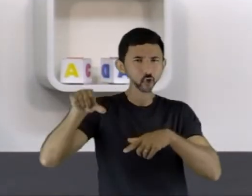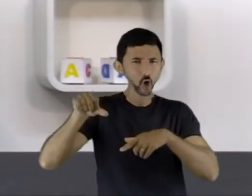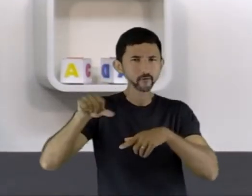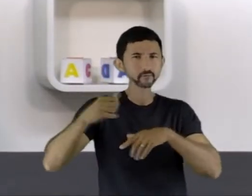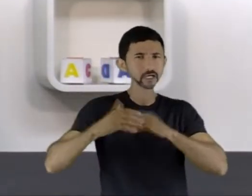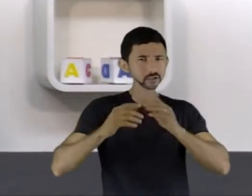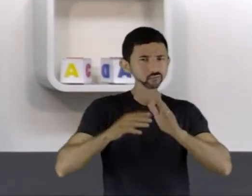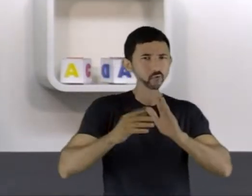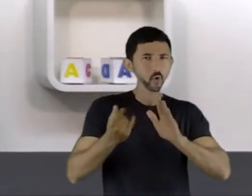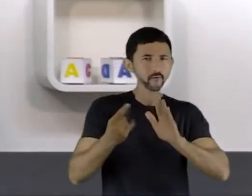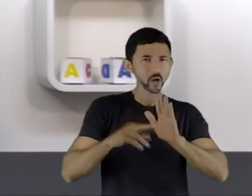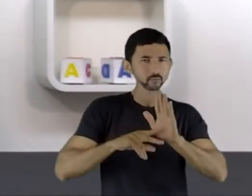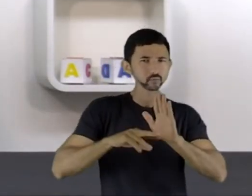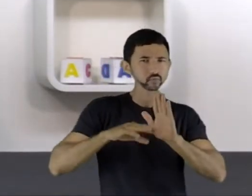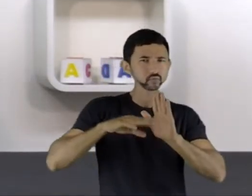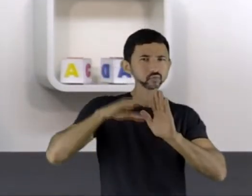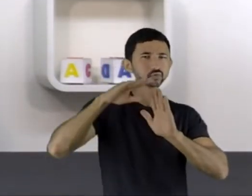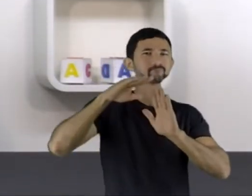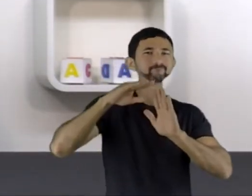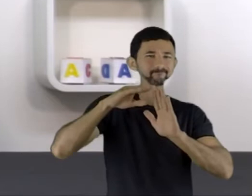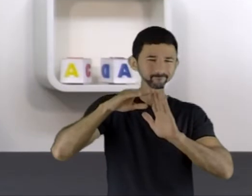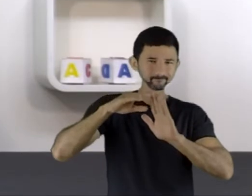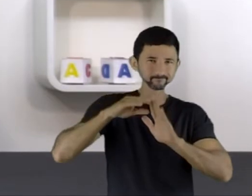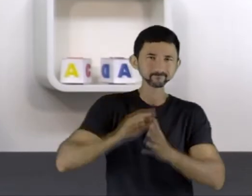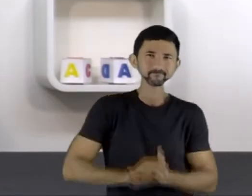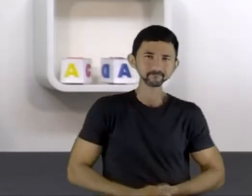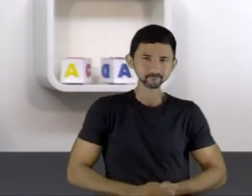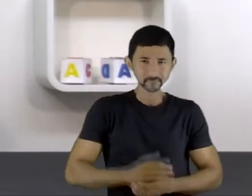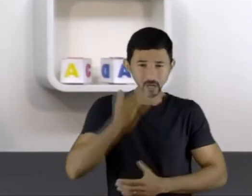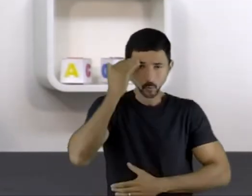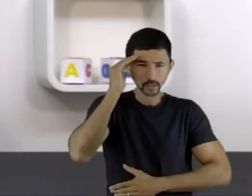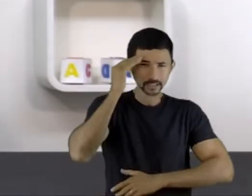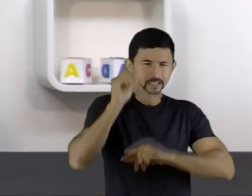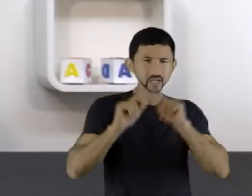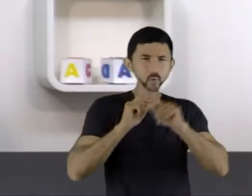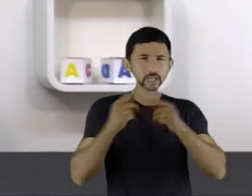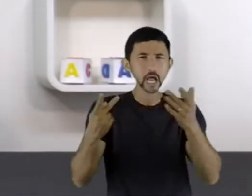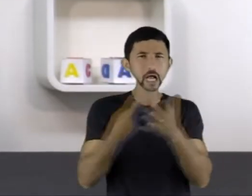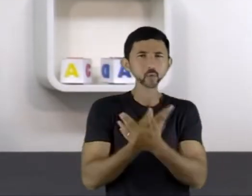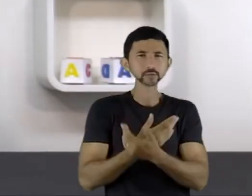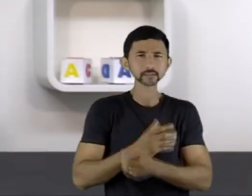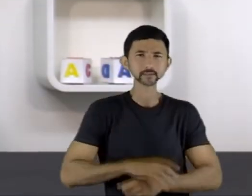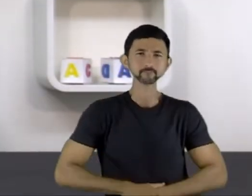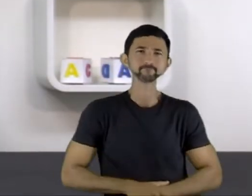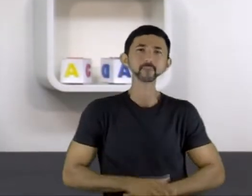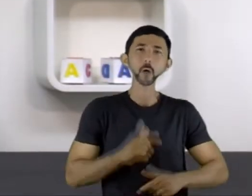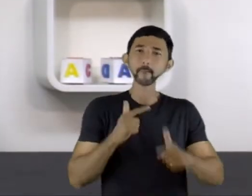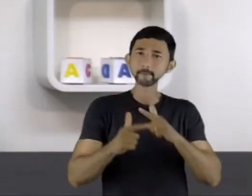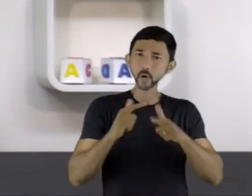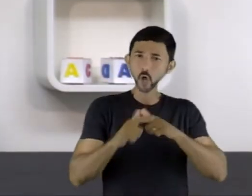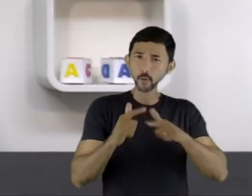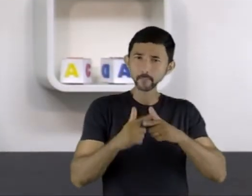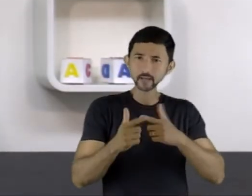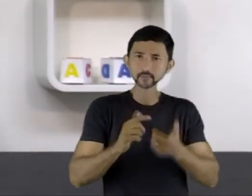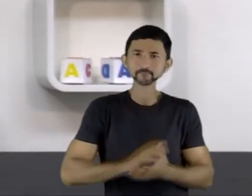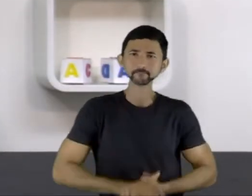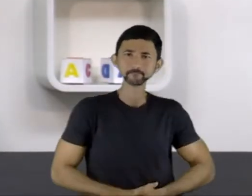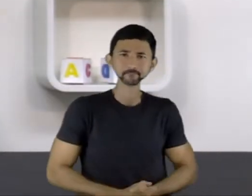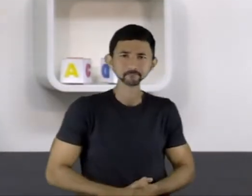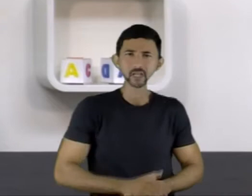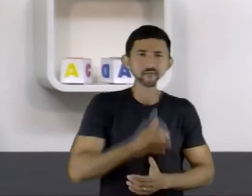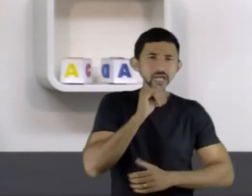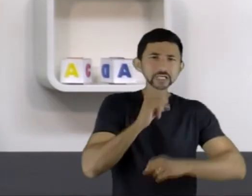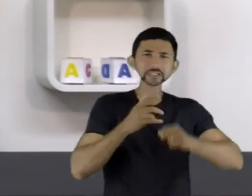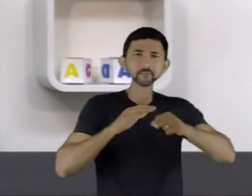aí aumentando, né? Então, vamos entender como foi que se deu a crise de 29. Não foi provocada por um vírus, né,